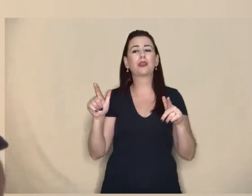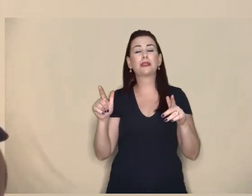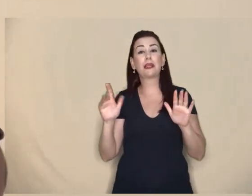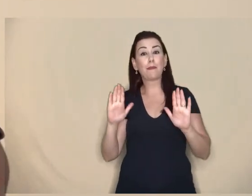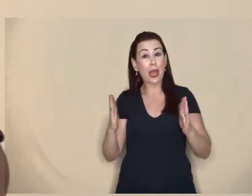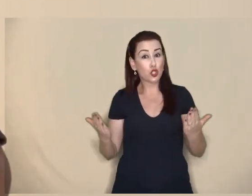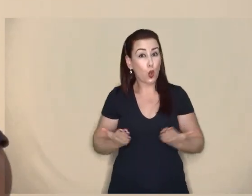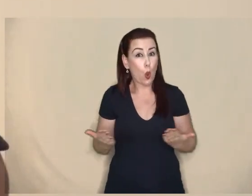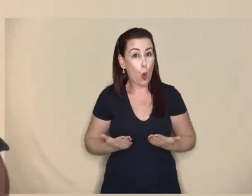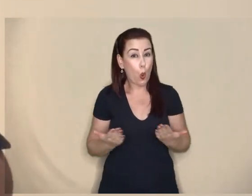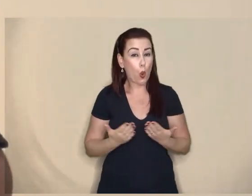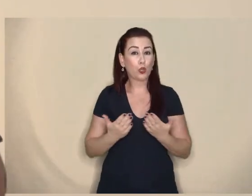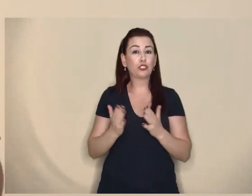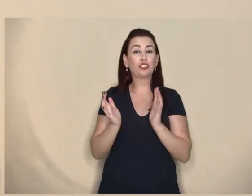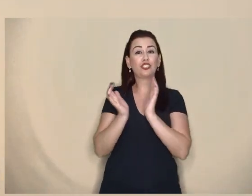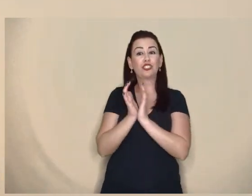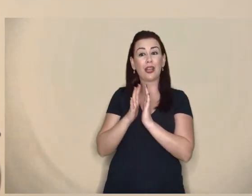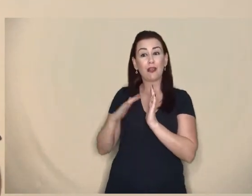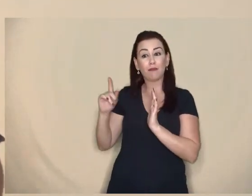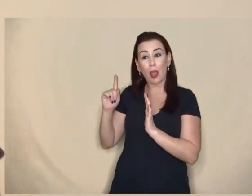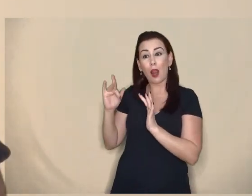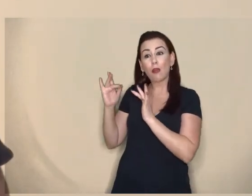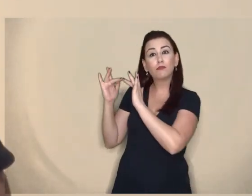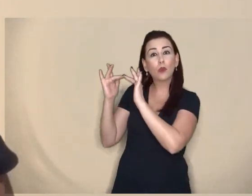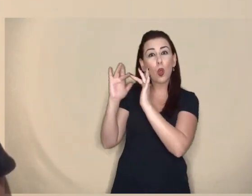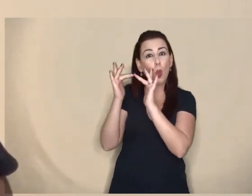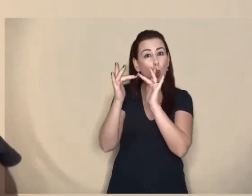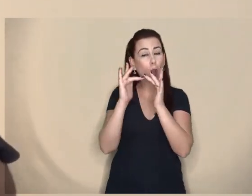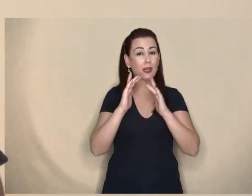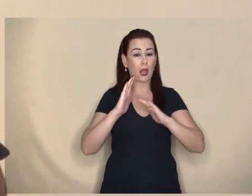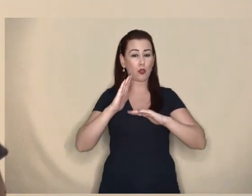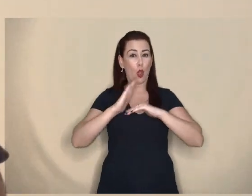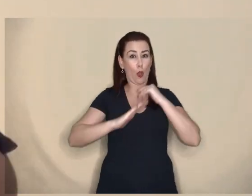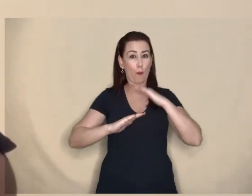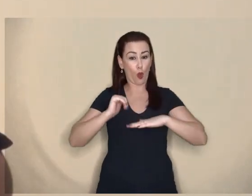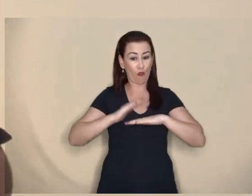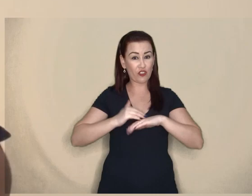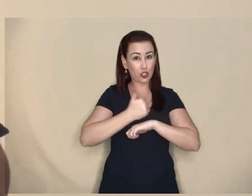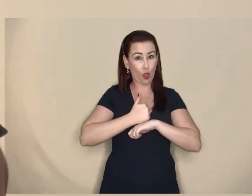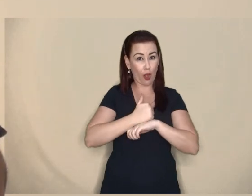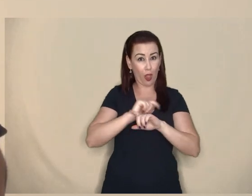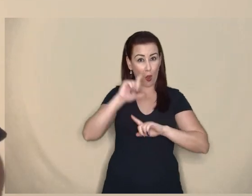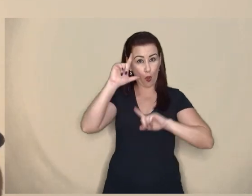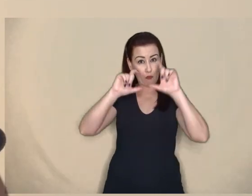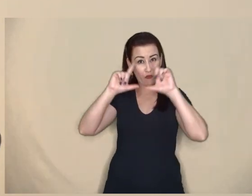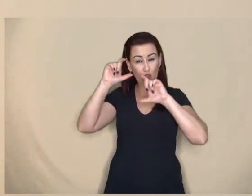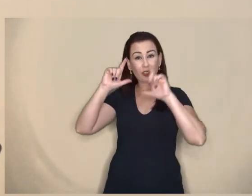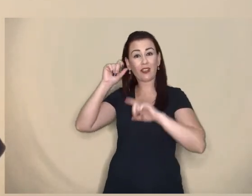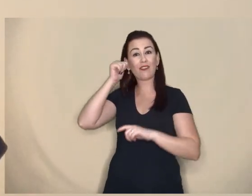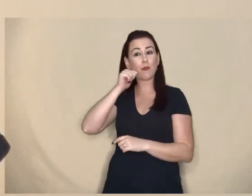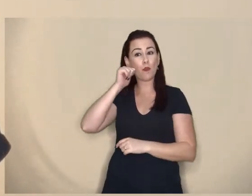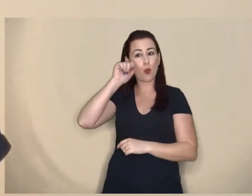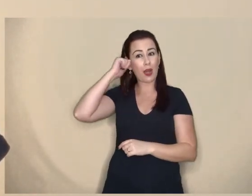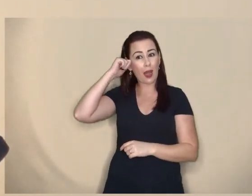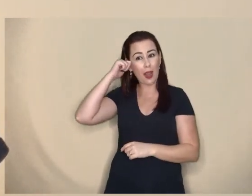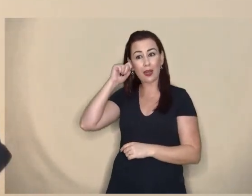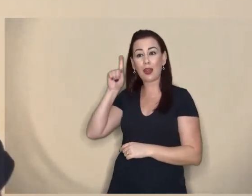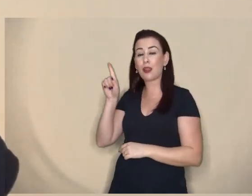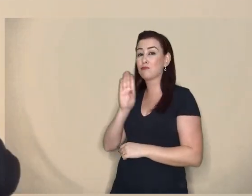parceria com fotógrafas negras, eu só conheço uma, pelo menos aqui na cidade. As questões de